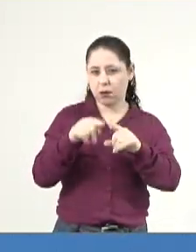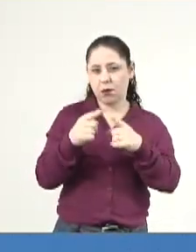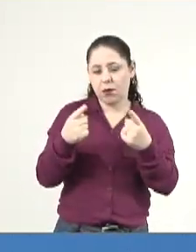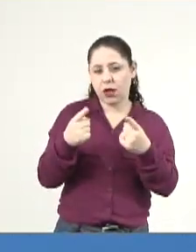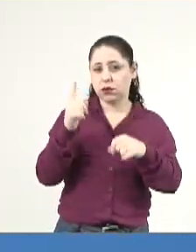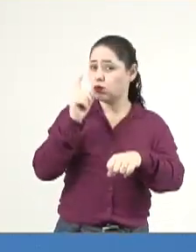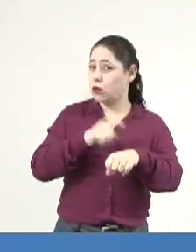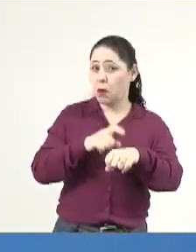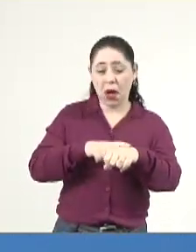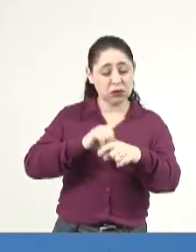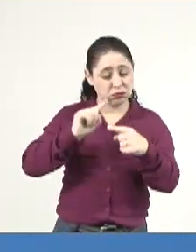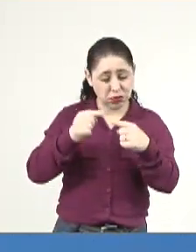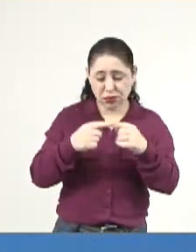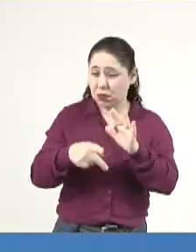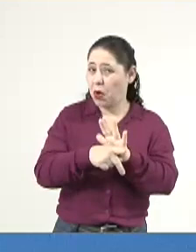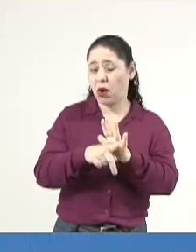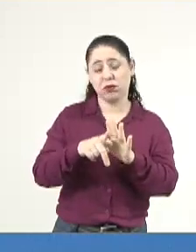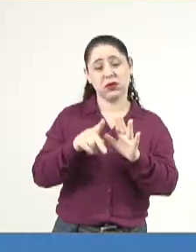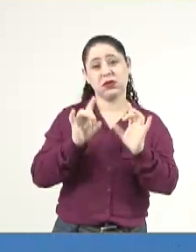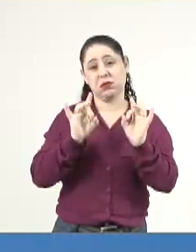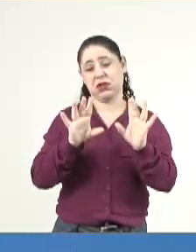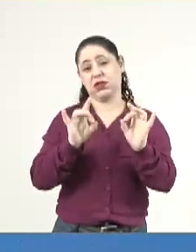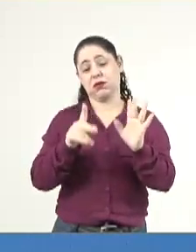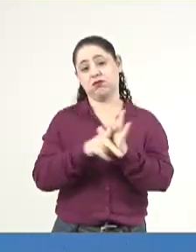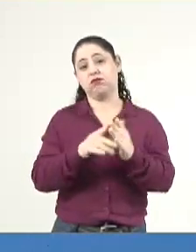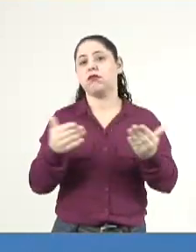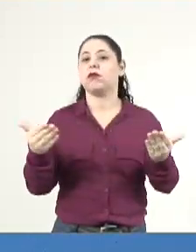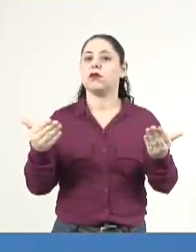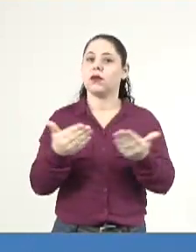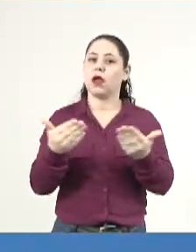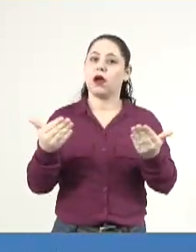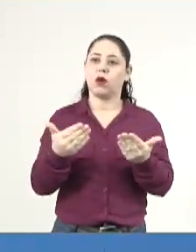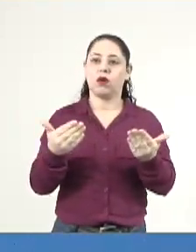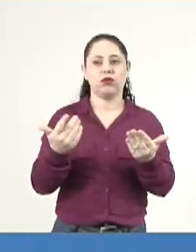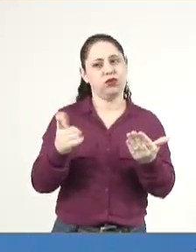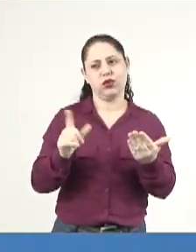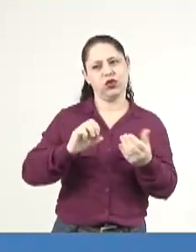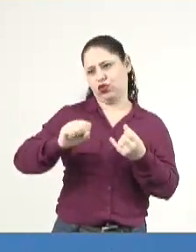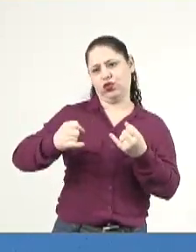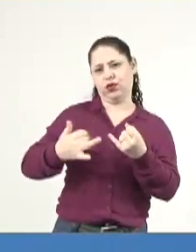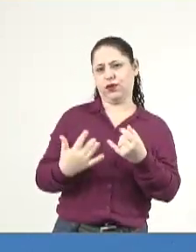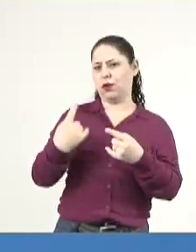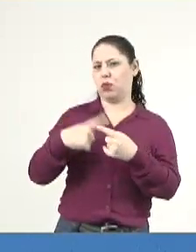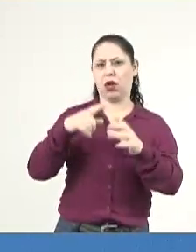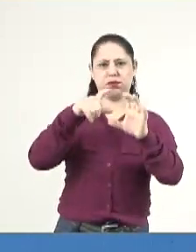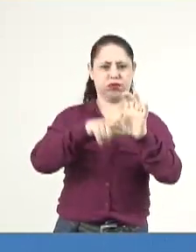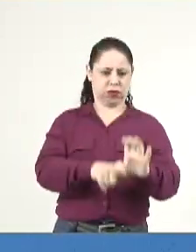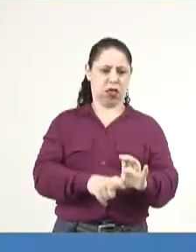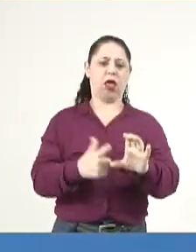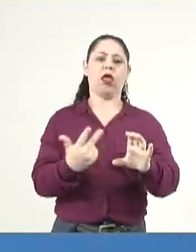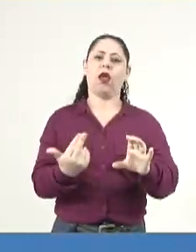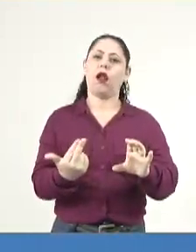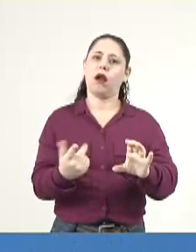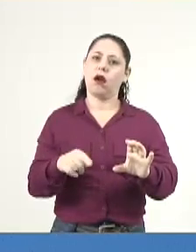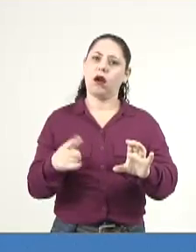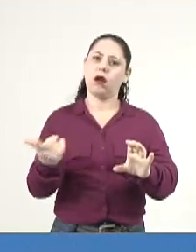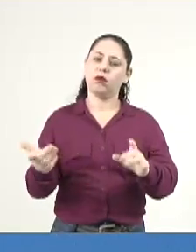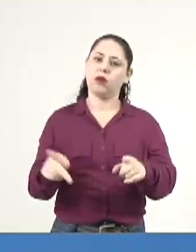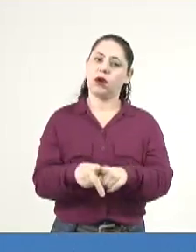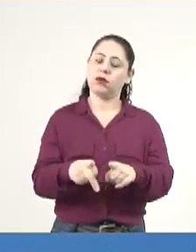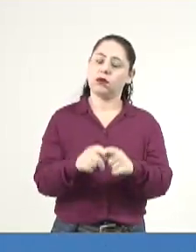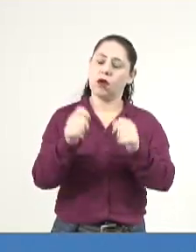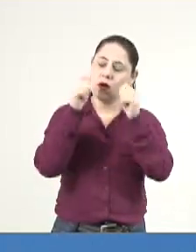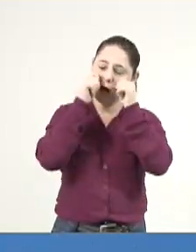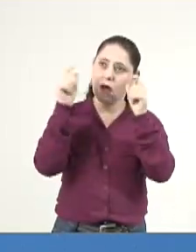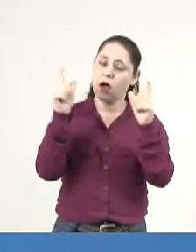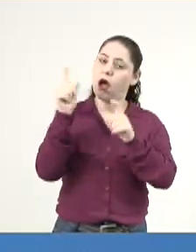aí é um momento específico. Agora, eu acho que não tem nada que vá justificar um déficit dessa natureza e é um sinal de